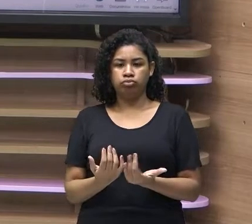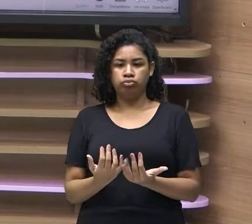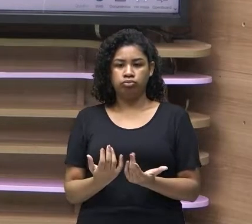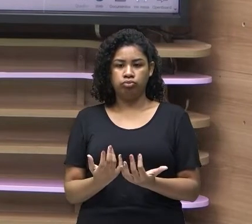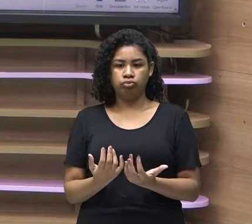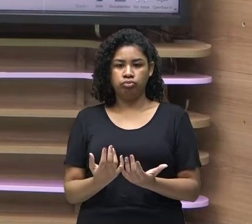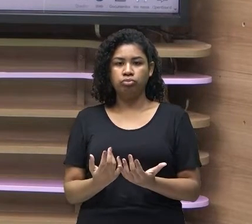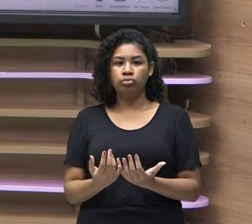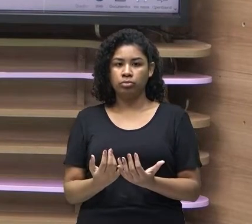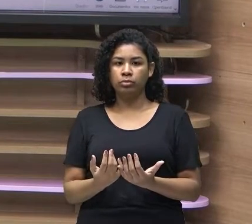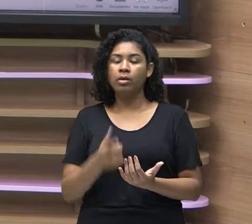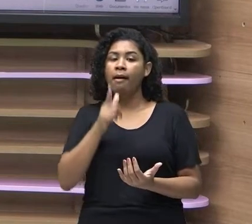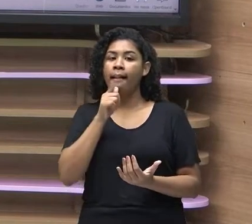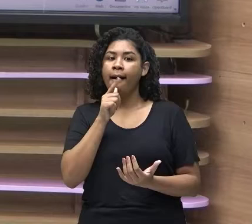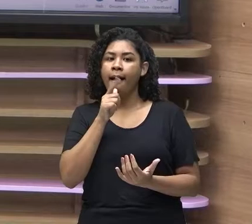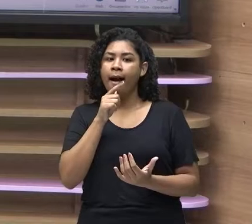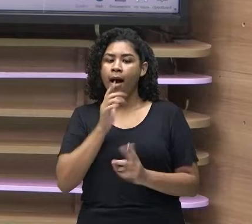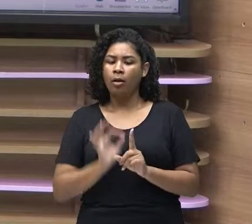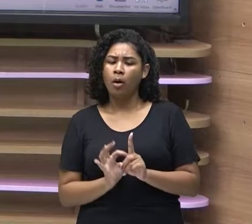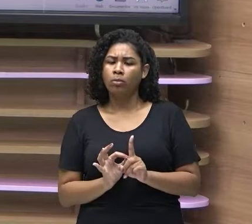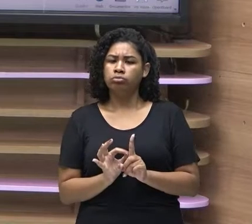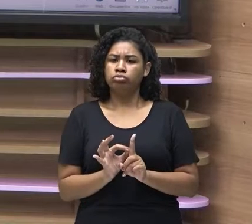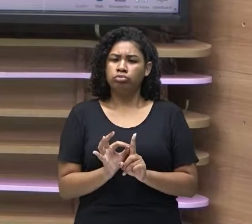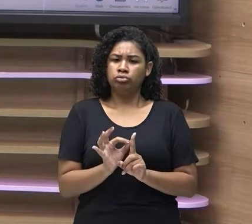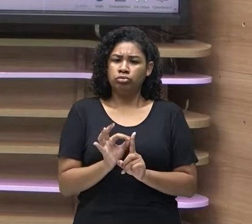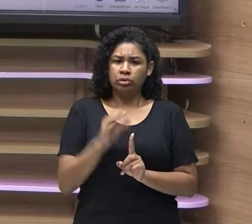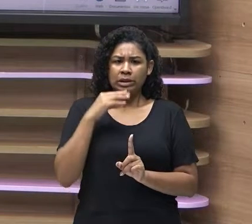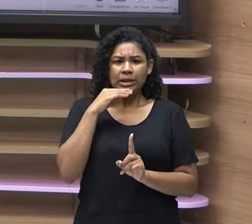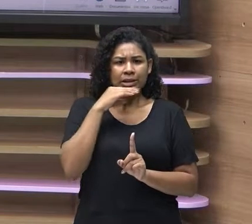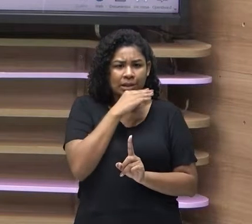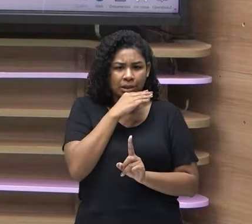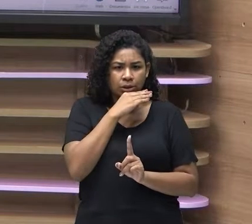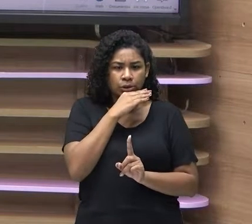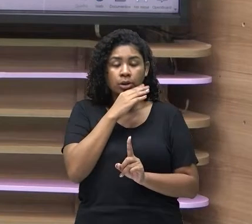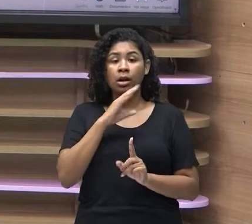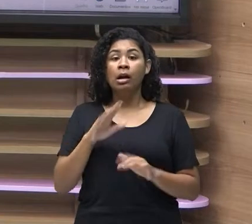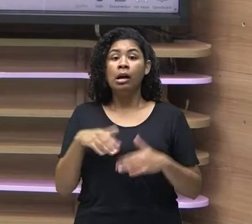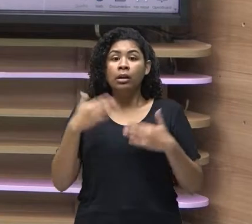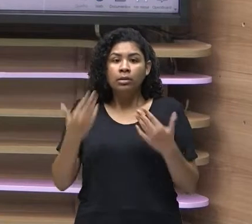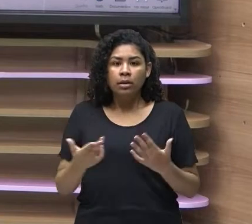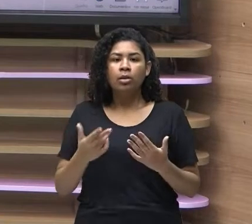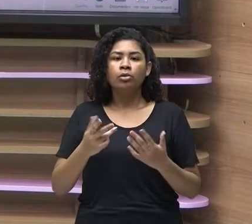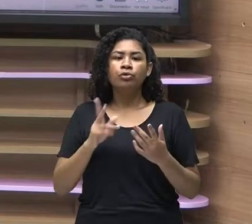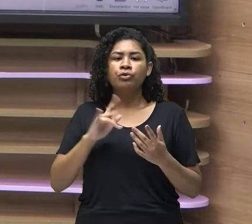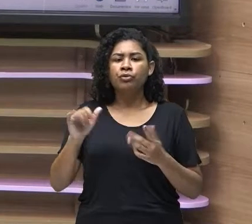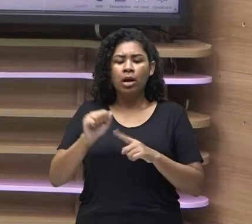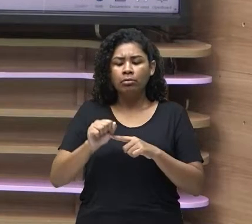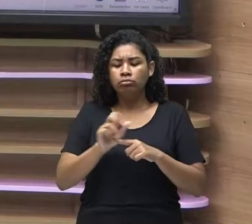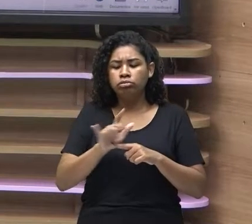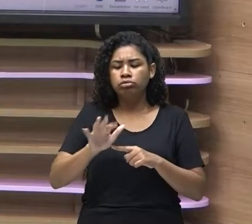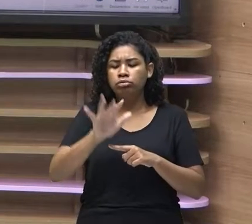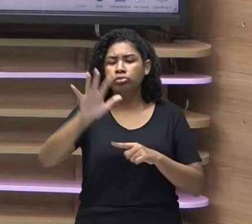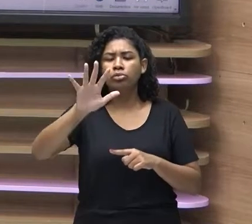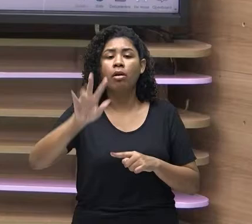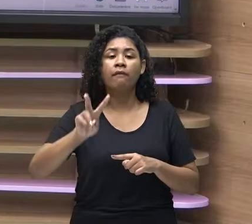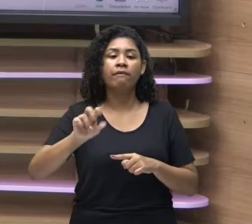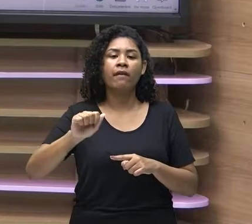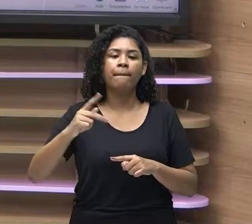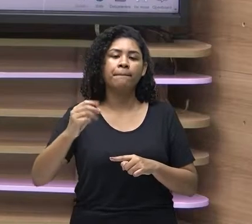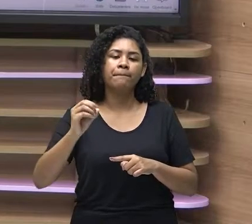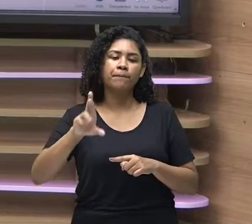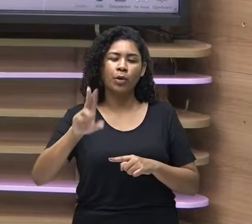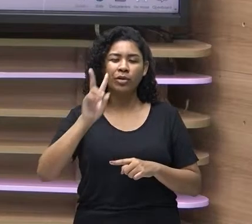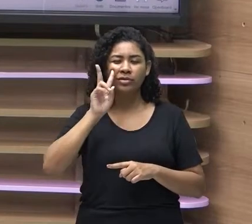dessa água. Quando a água ela aquece, o que sai através dessa estrutura? O vapor, que é representado por essa fumacinha aqui,